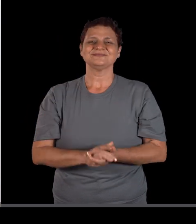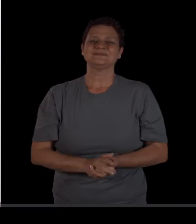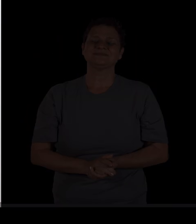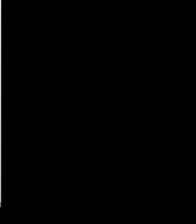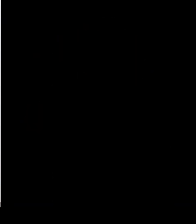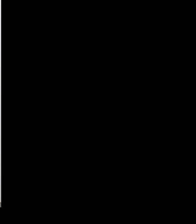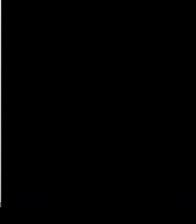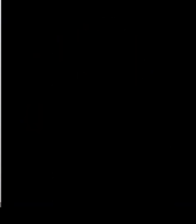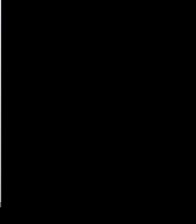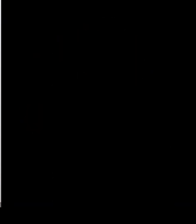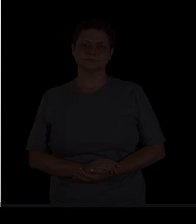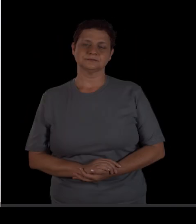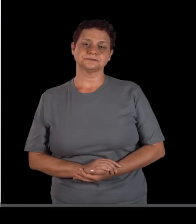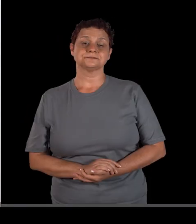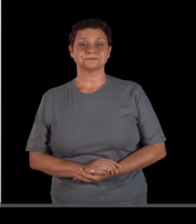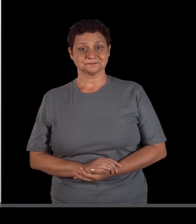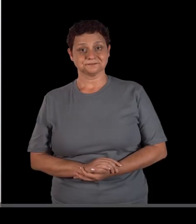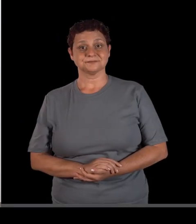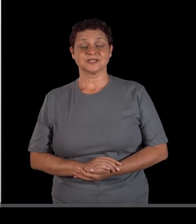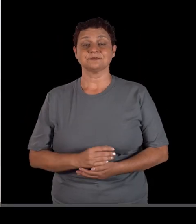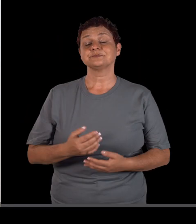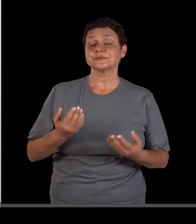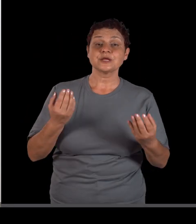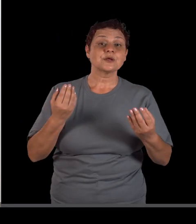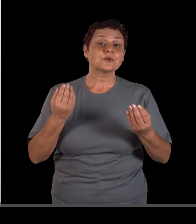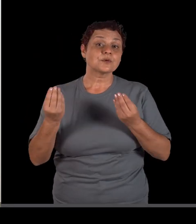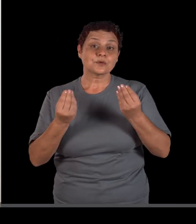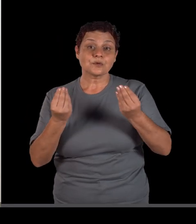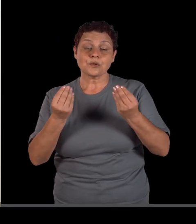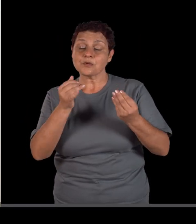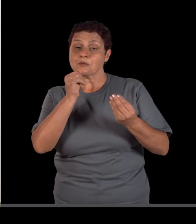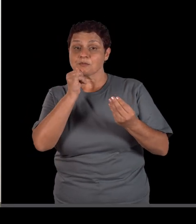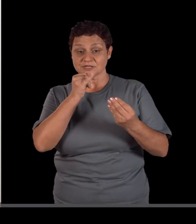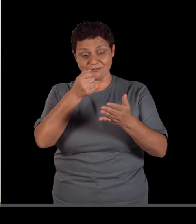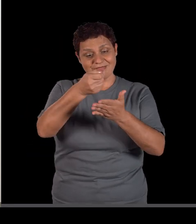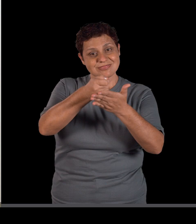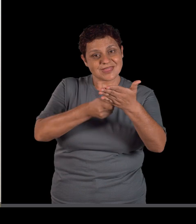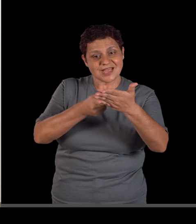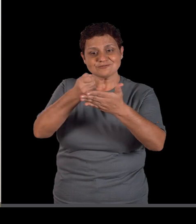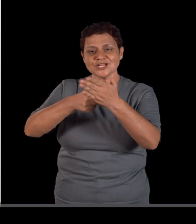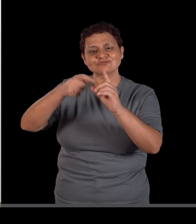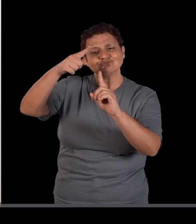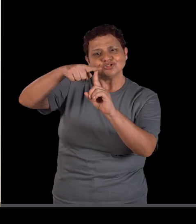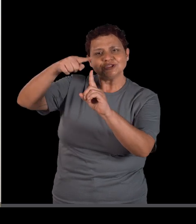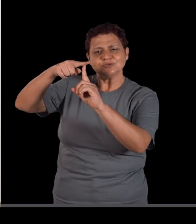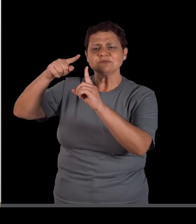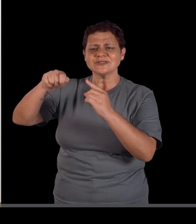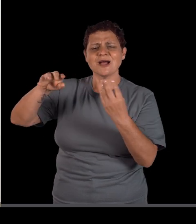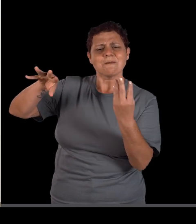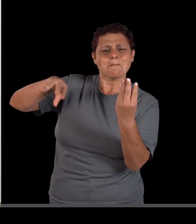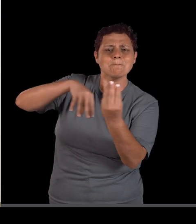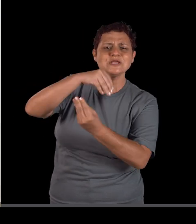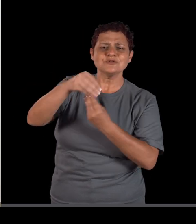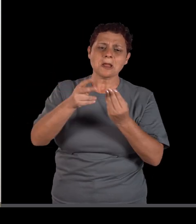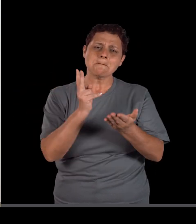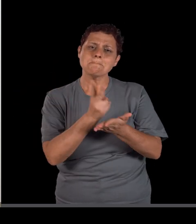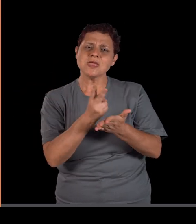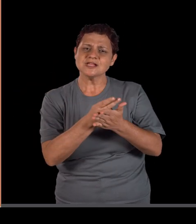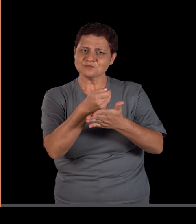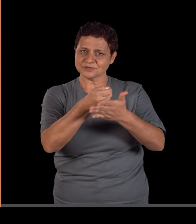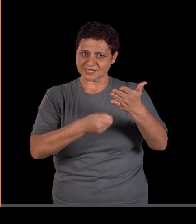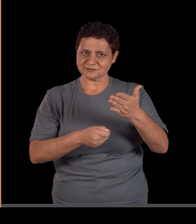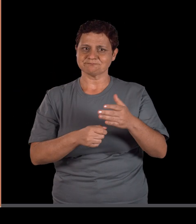Maravilhas e a gente vai analisar isso, de como as tipologias podem se misturar num único